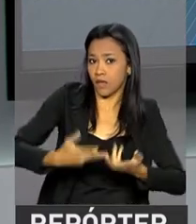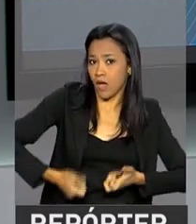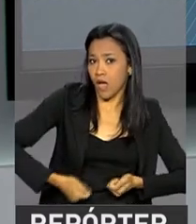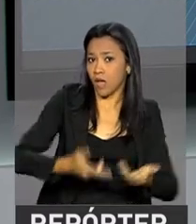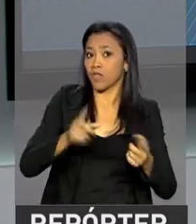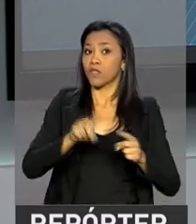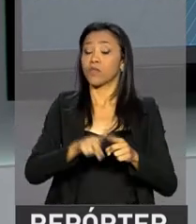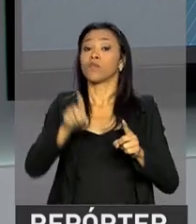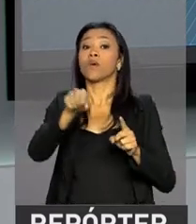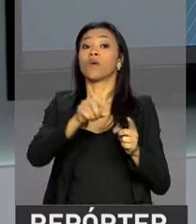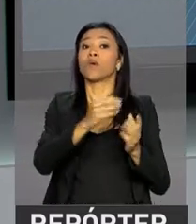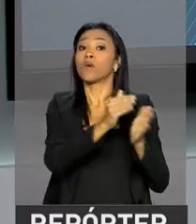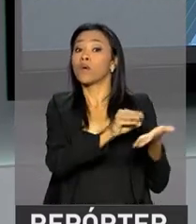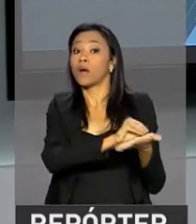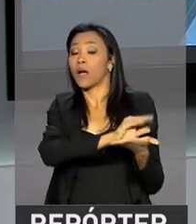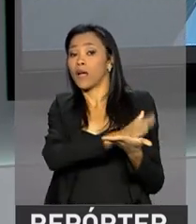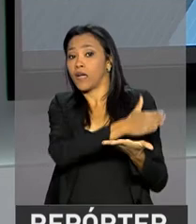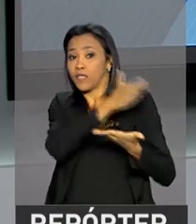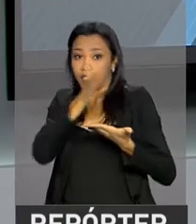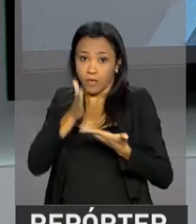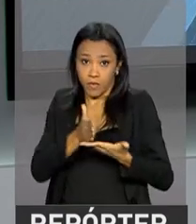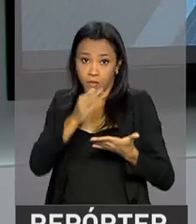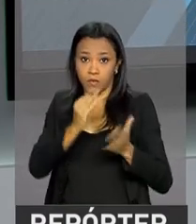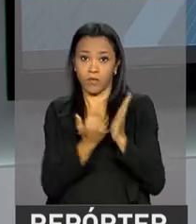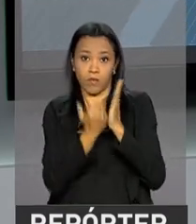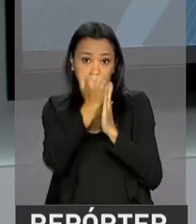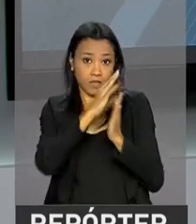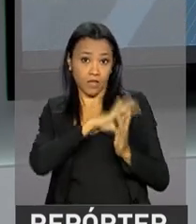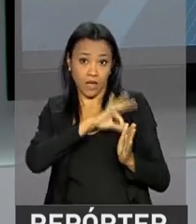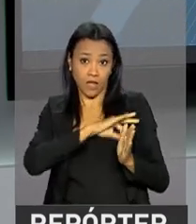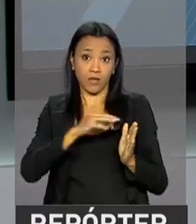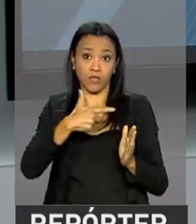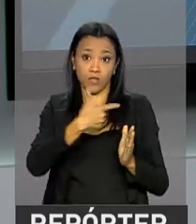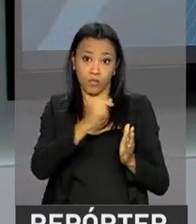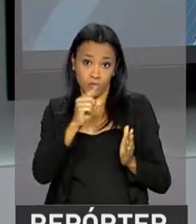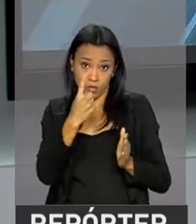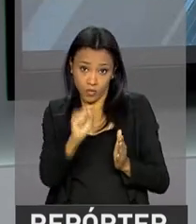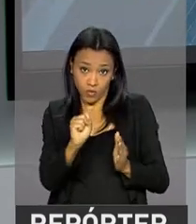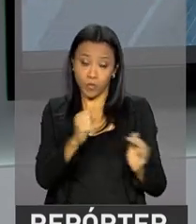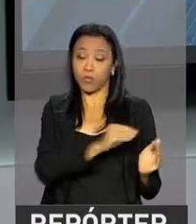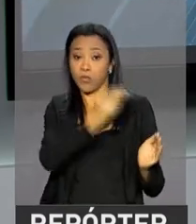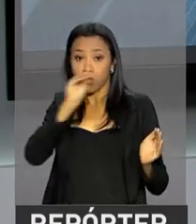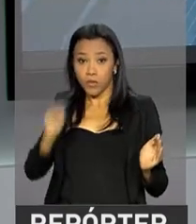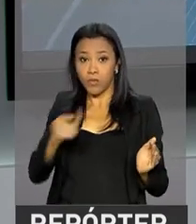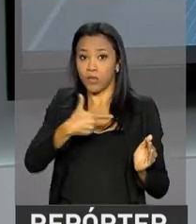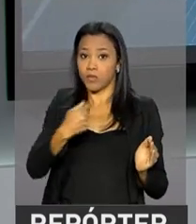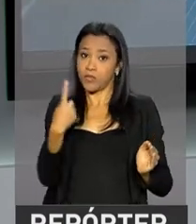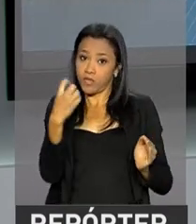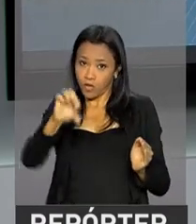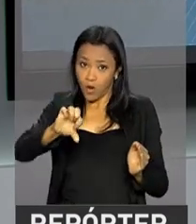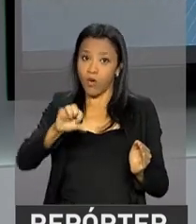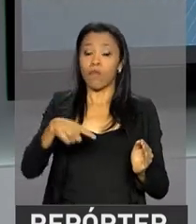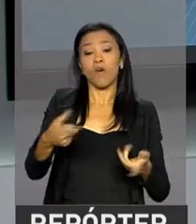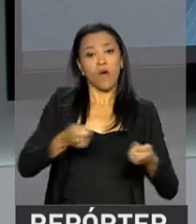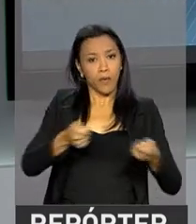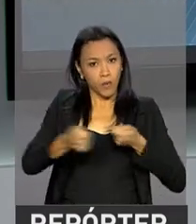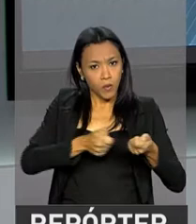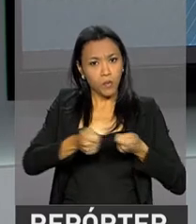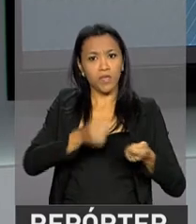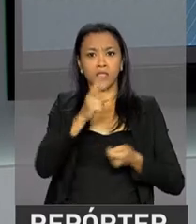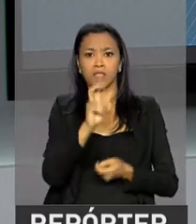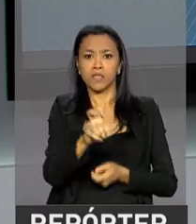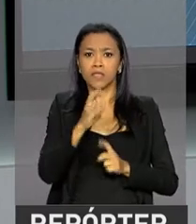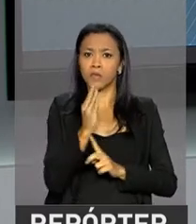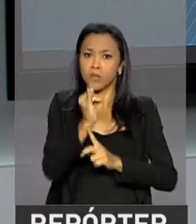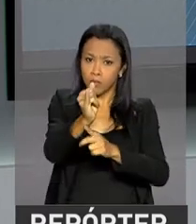servidores públicos civis de 2018 para 2019, a expectativa é de uma economia de 5 bilhões de reais no